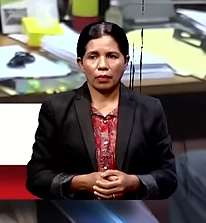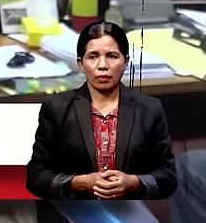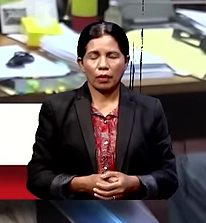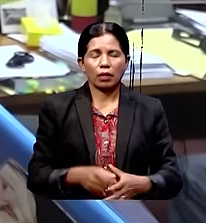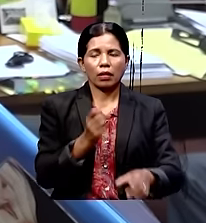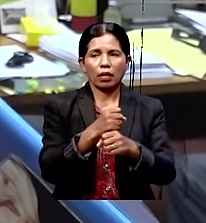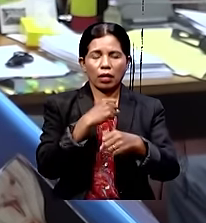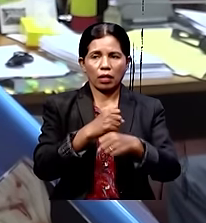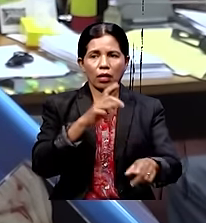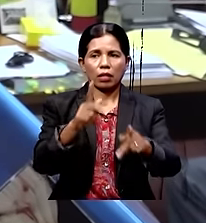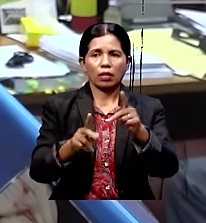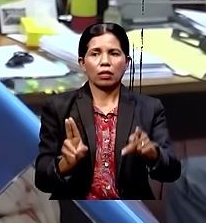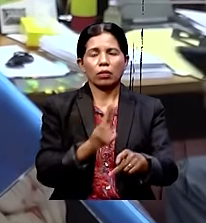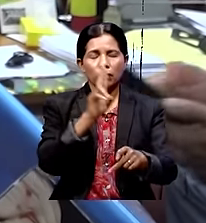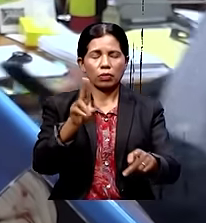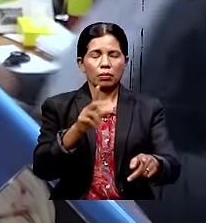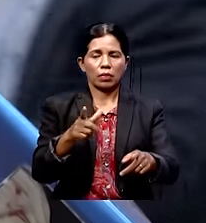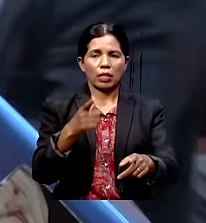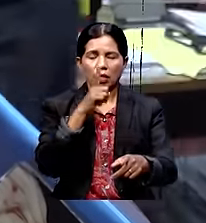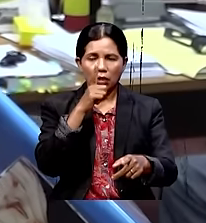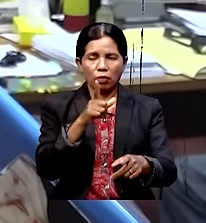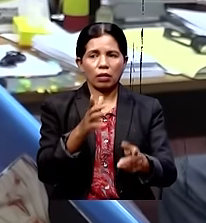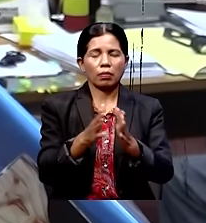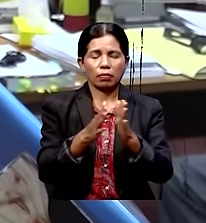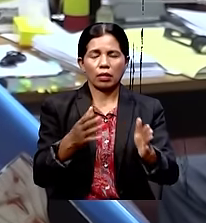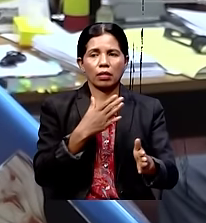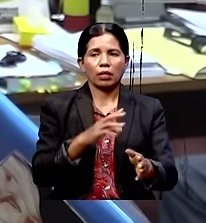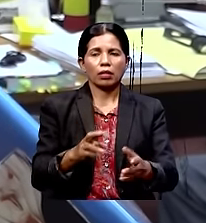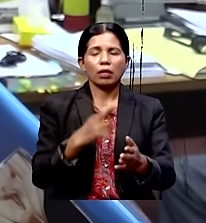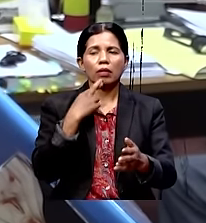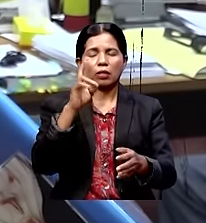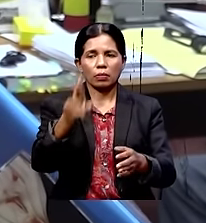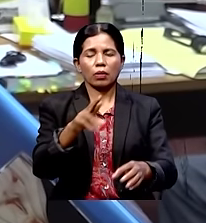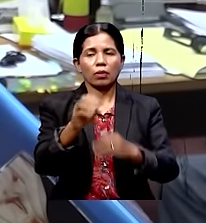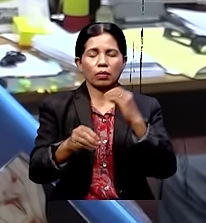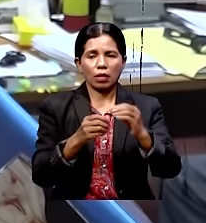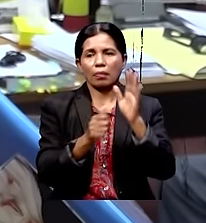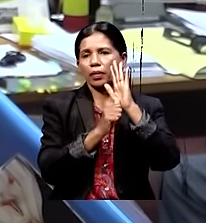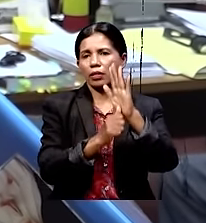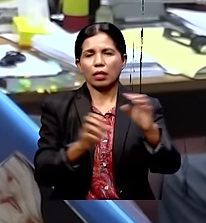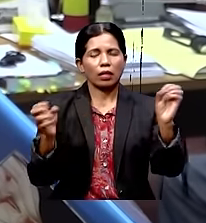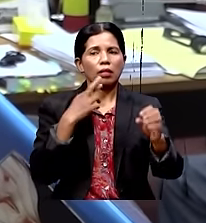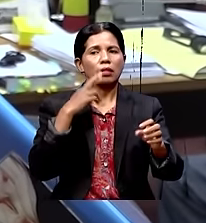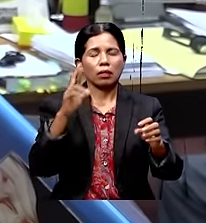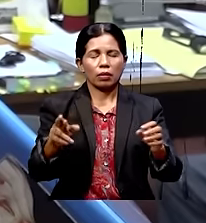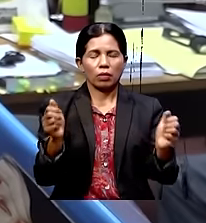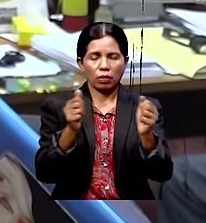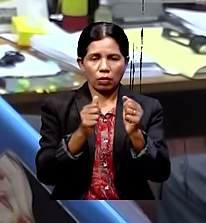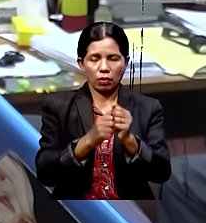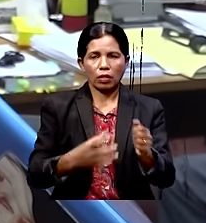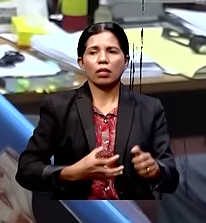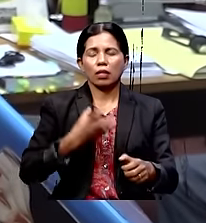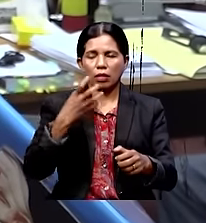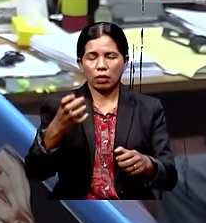populariza, a nessa usa populismo, linguagem populista, em vez de responder para questões que a NB apresenta, ela responde mais com retórica e mais